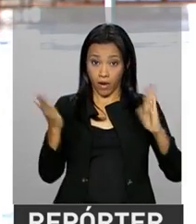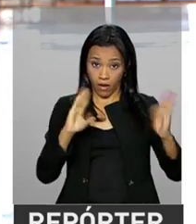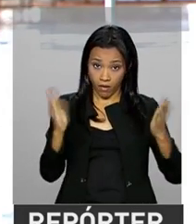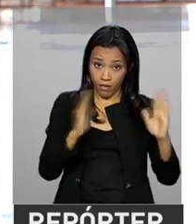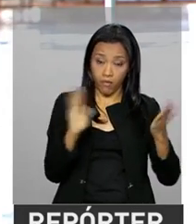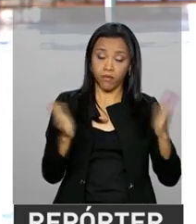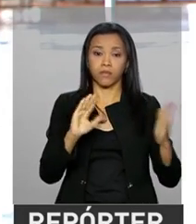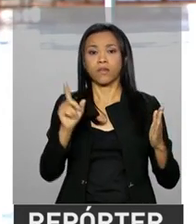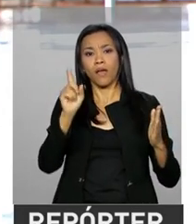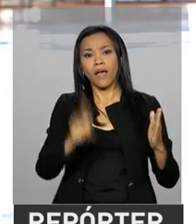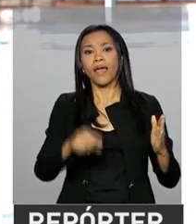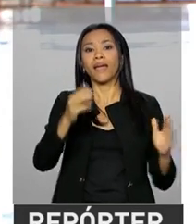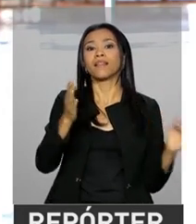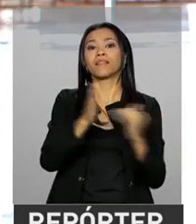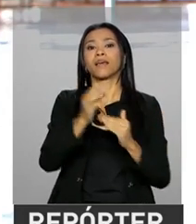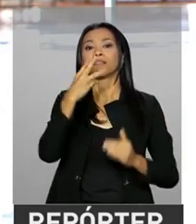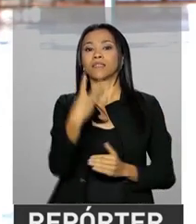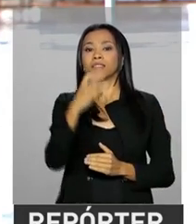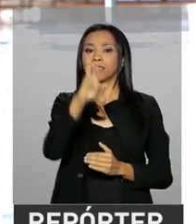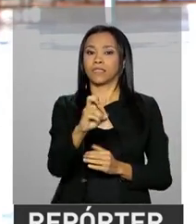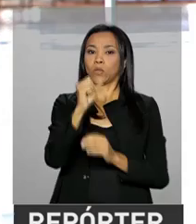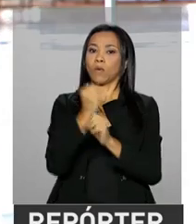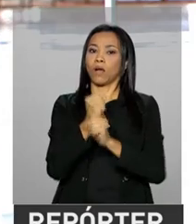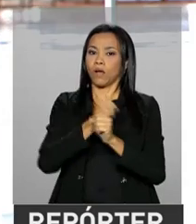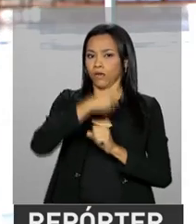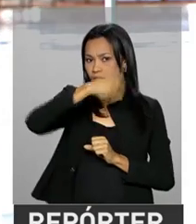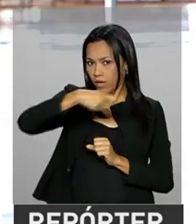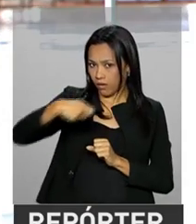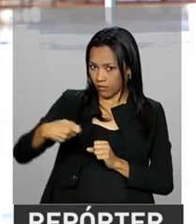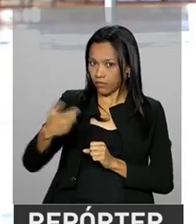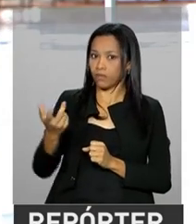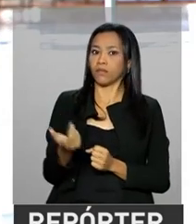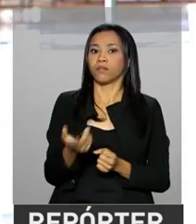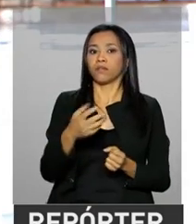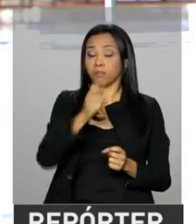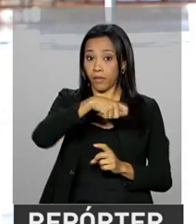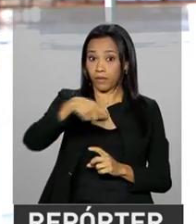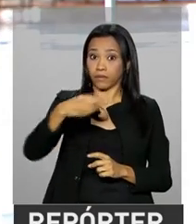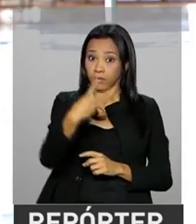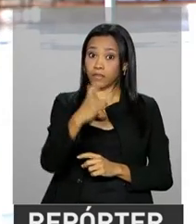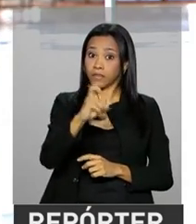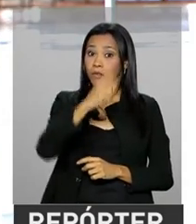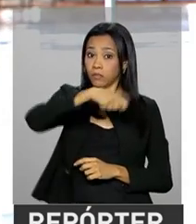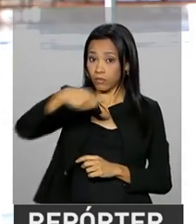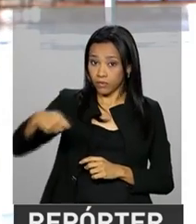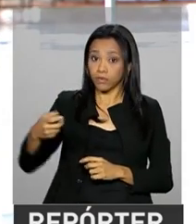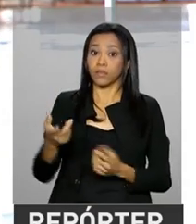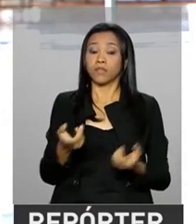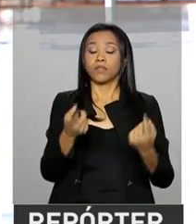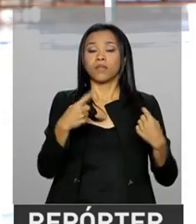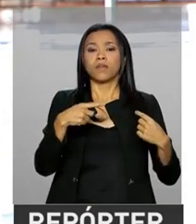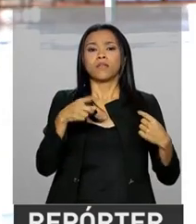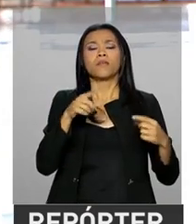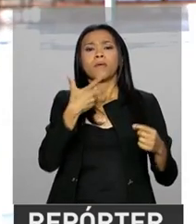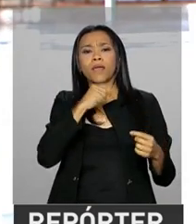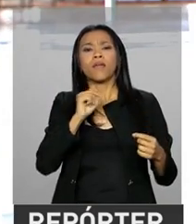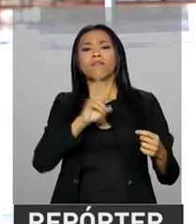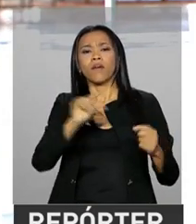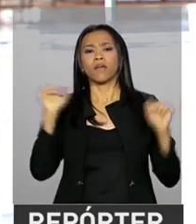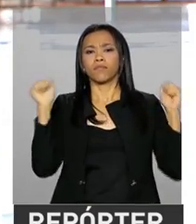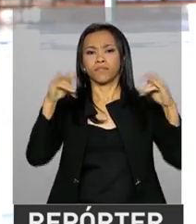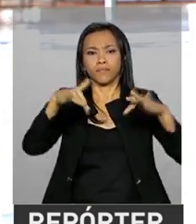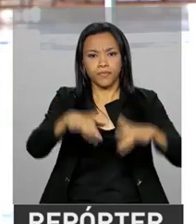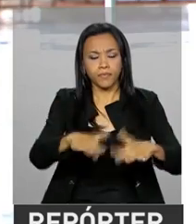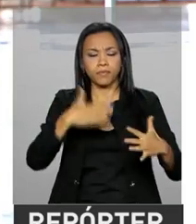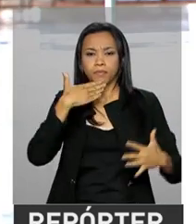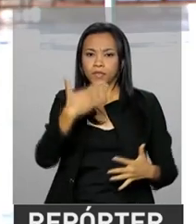financiamentos são de até 35 anos e as taxas de juros começam em 4,5 por. e para quem vai comparecer ao ferão para